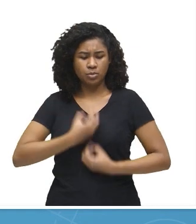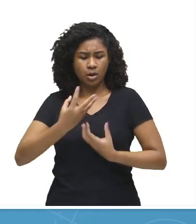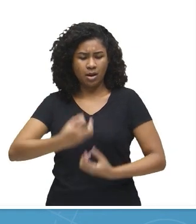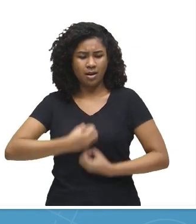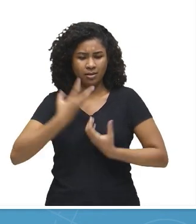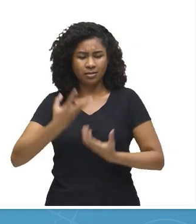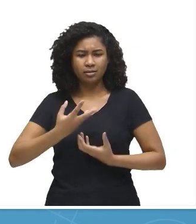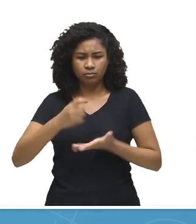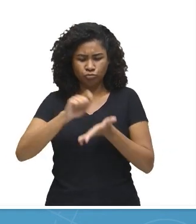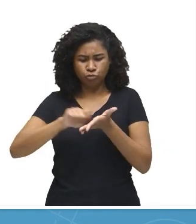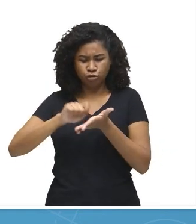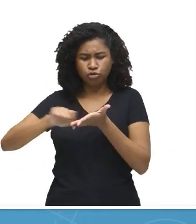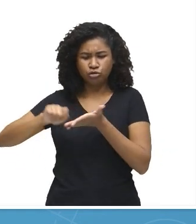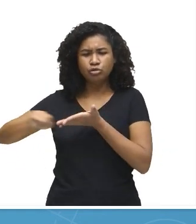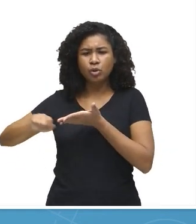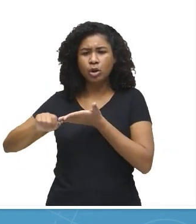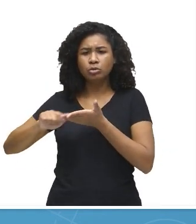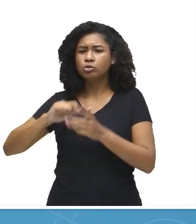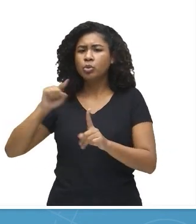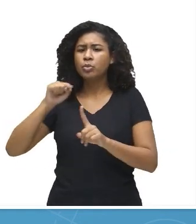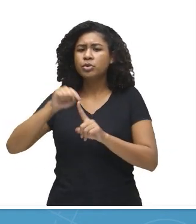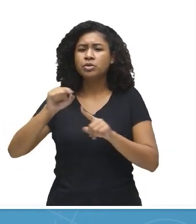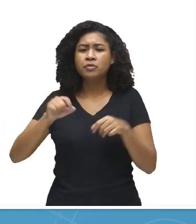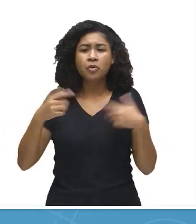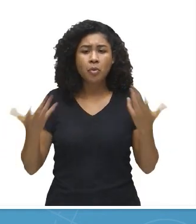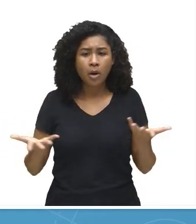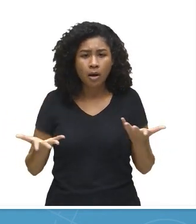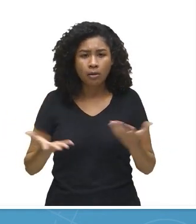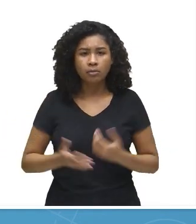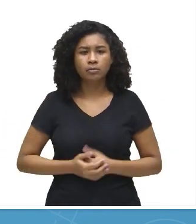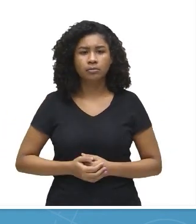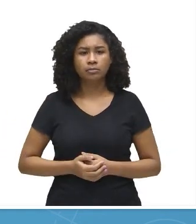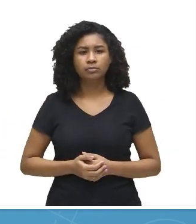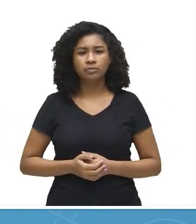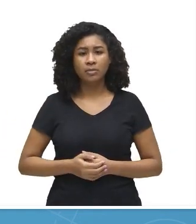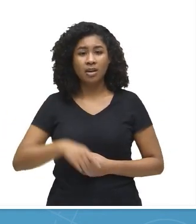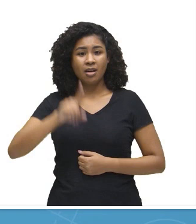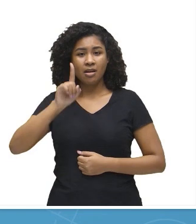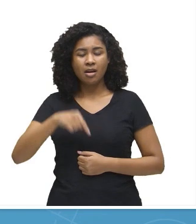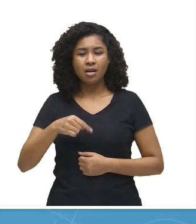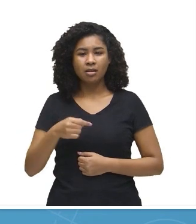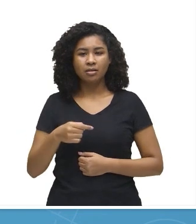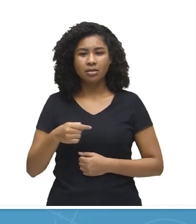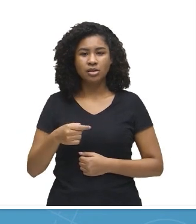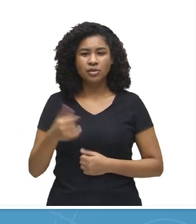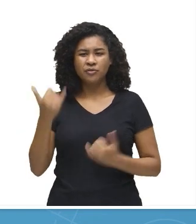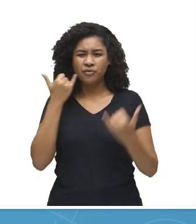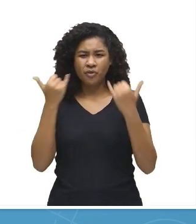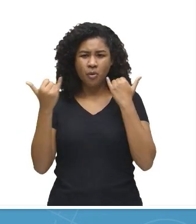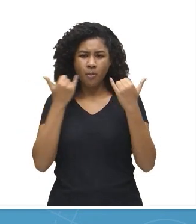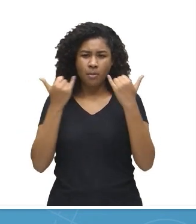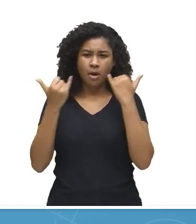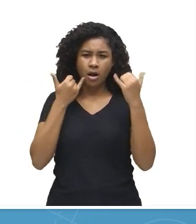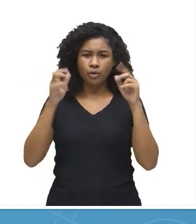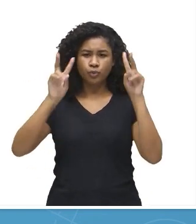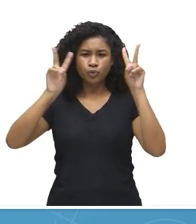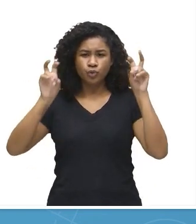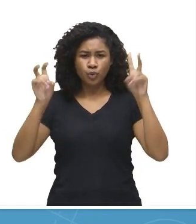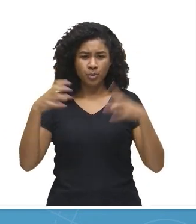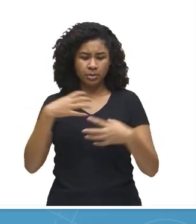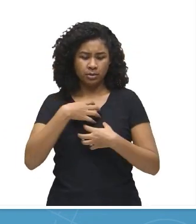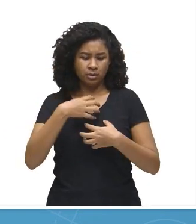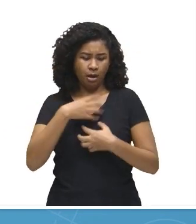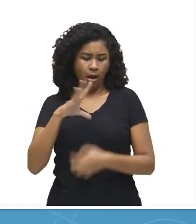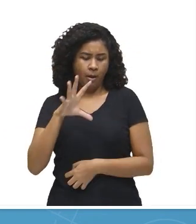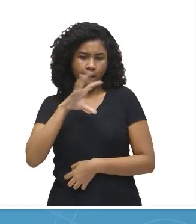poema? Então, observe aqui, a letra A diz informar sobre os perigos do sentimento amoroso. Será que está informando? Bom, como é um poema,